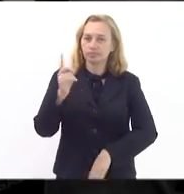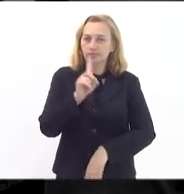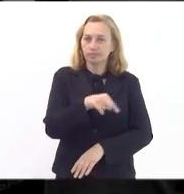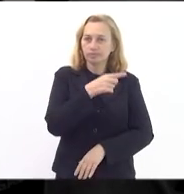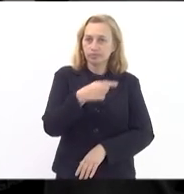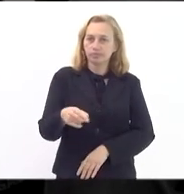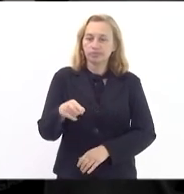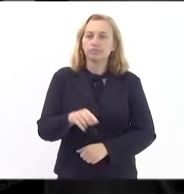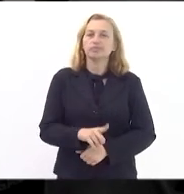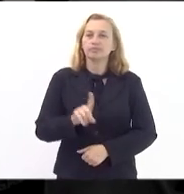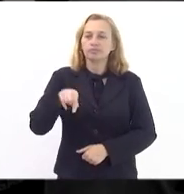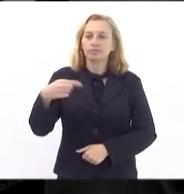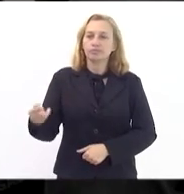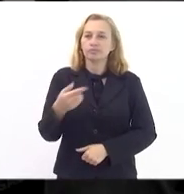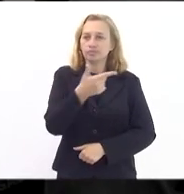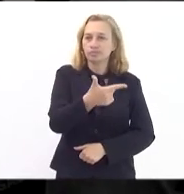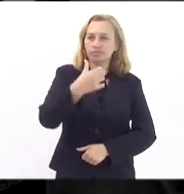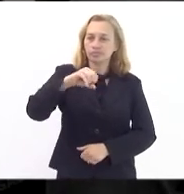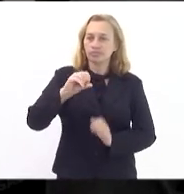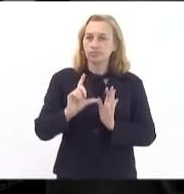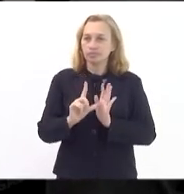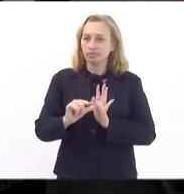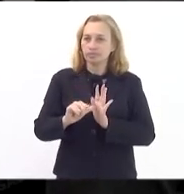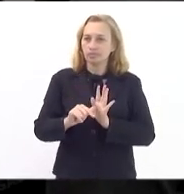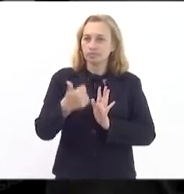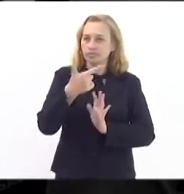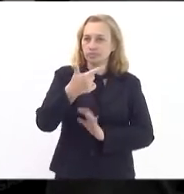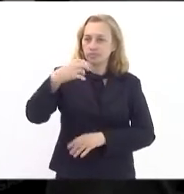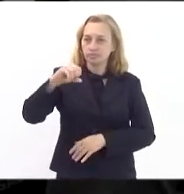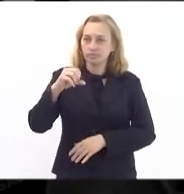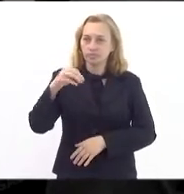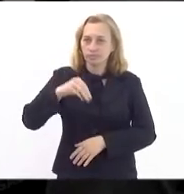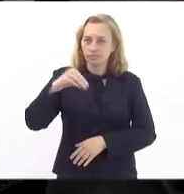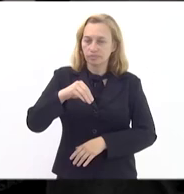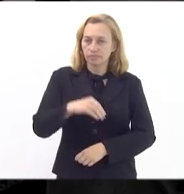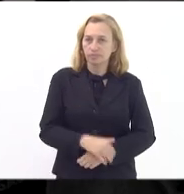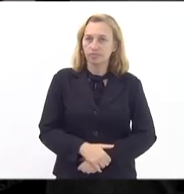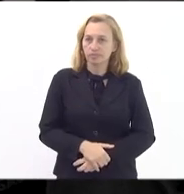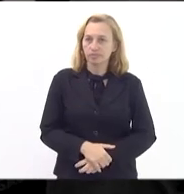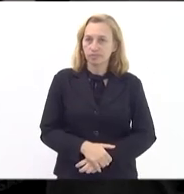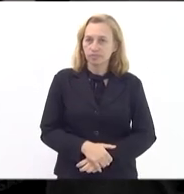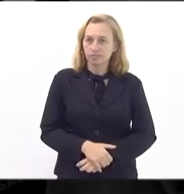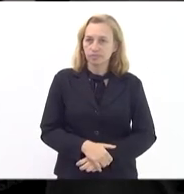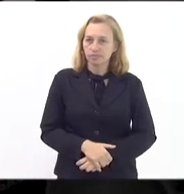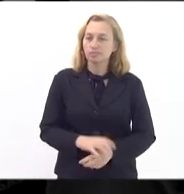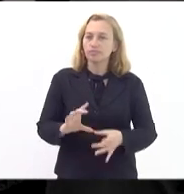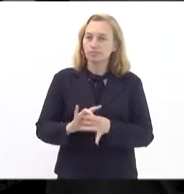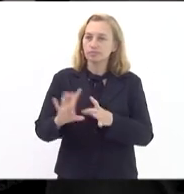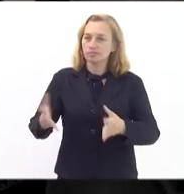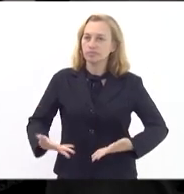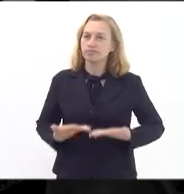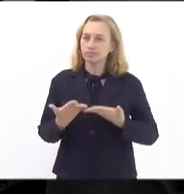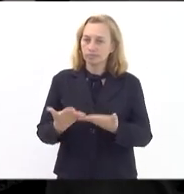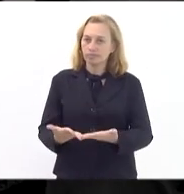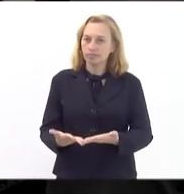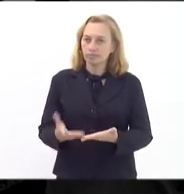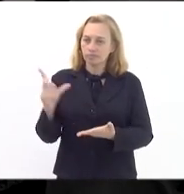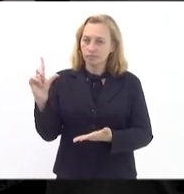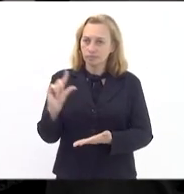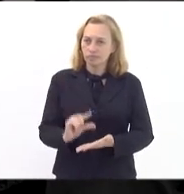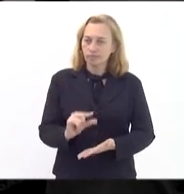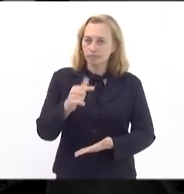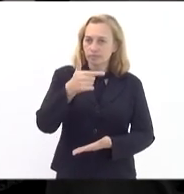esse motivo e outras 29 com atraso médio de 19 minutos Nós deixamos de ofertar mas reduzimos